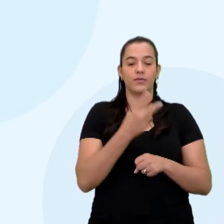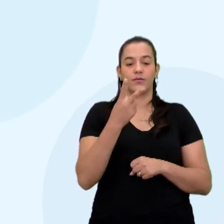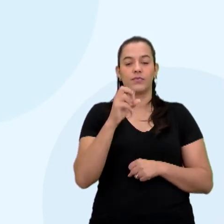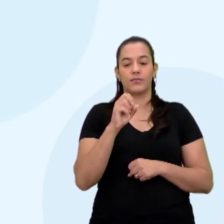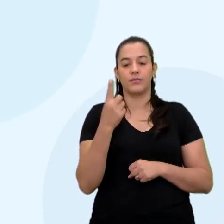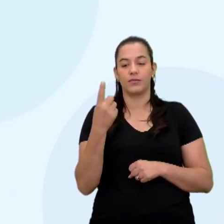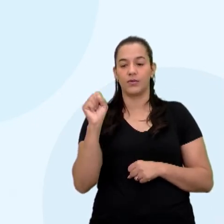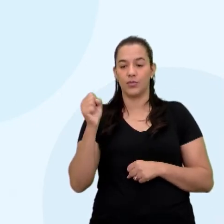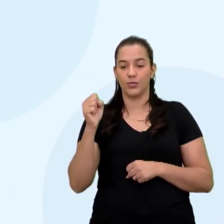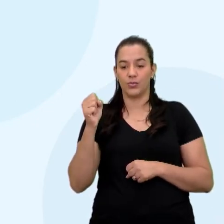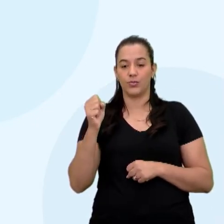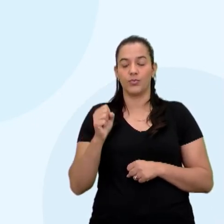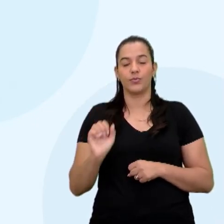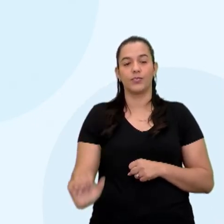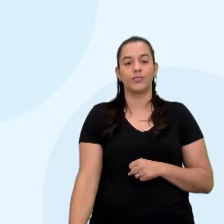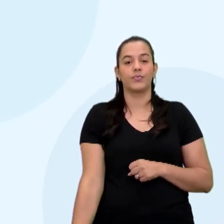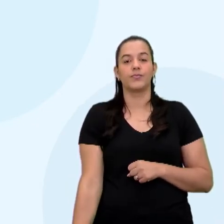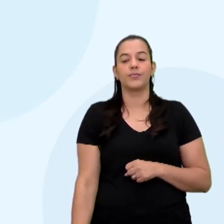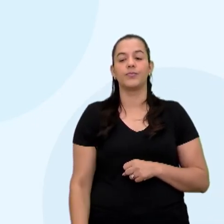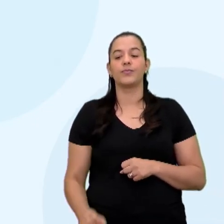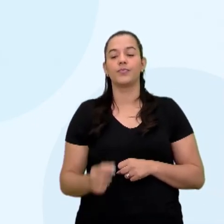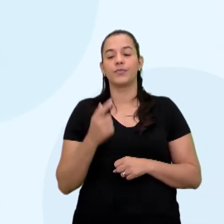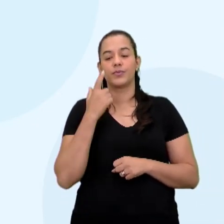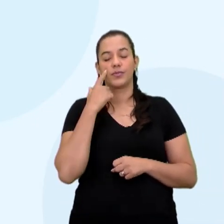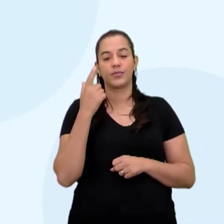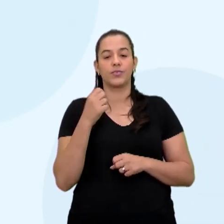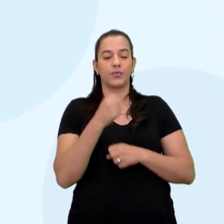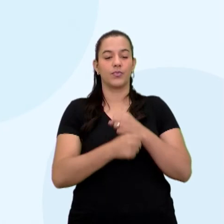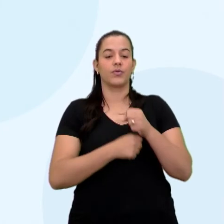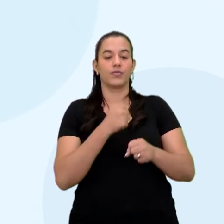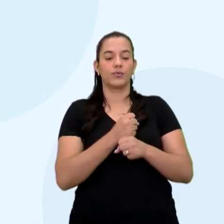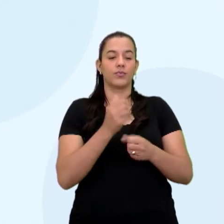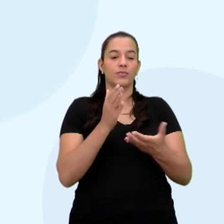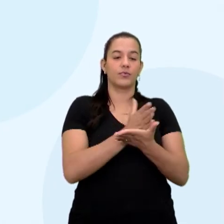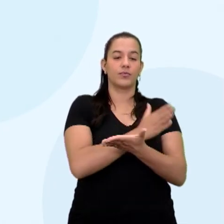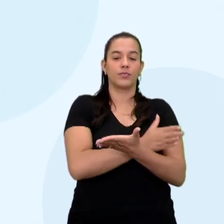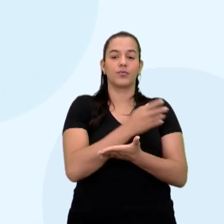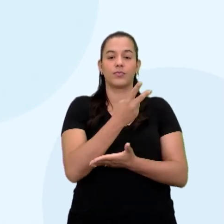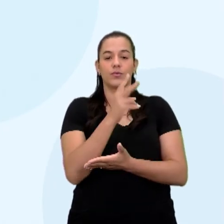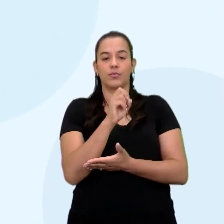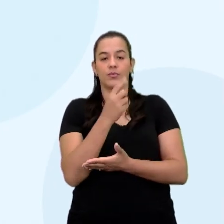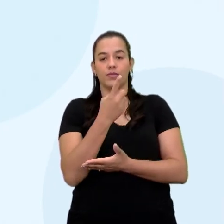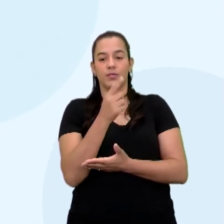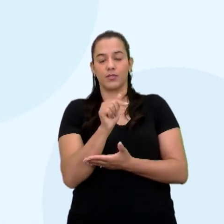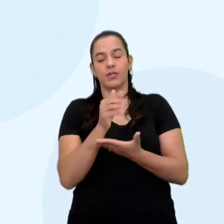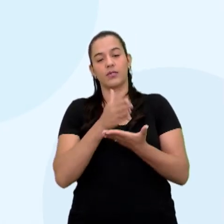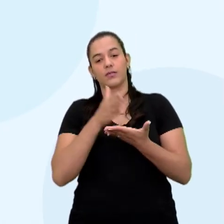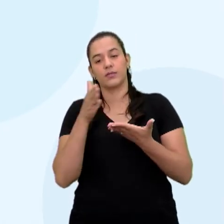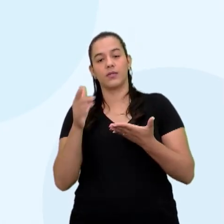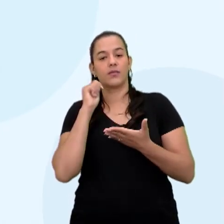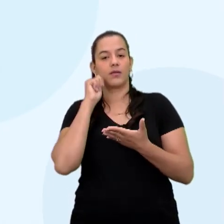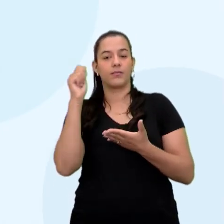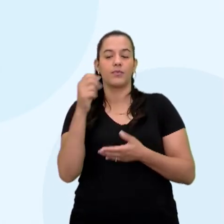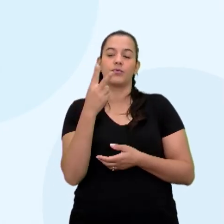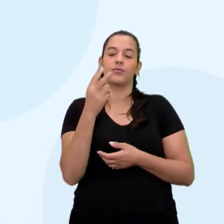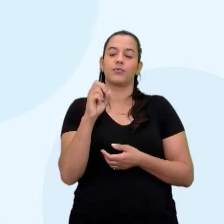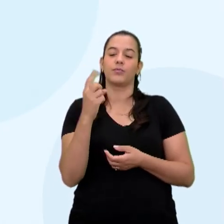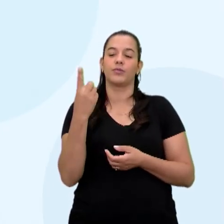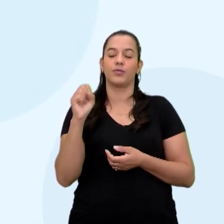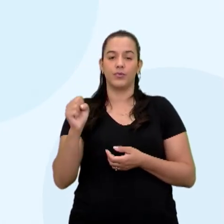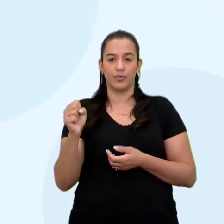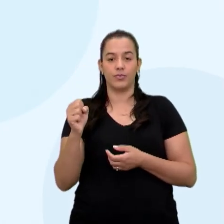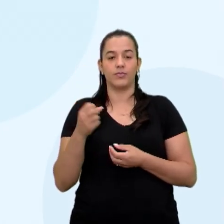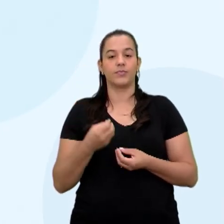2018, tá? Da verdade são dados de 2017 que saíram em abril de 2018. Então, nessa época, haviam 105 milhões